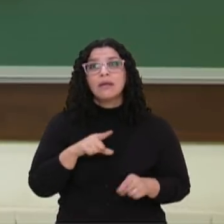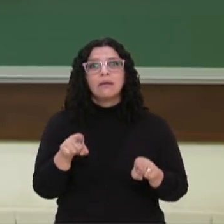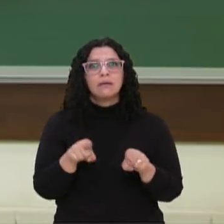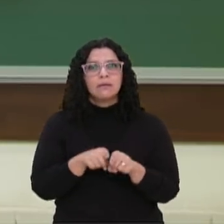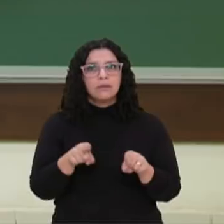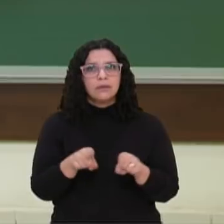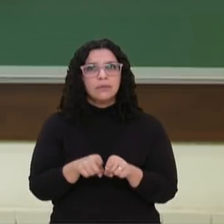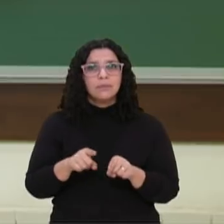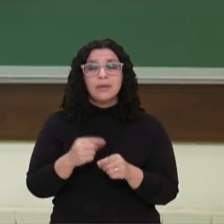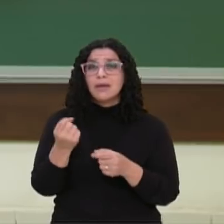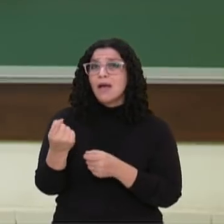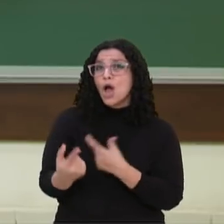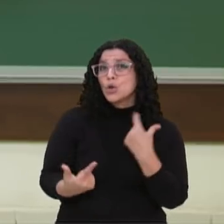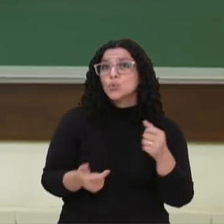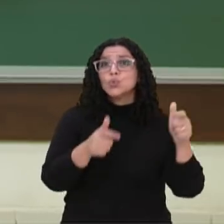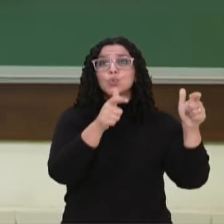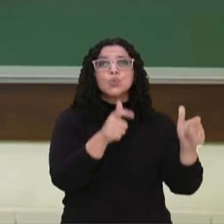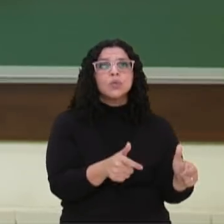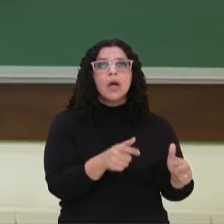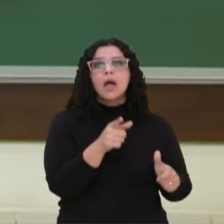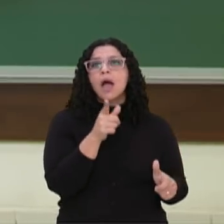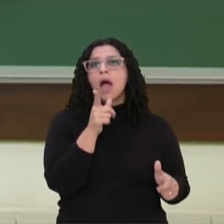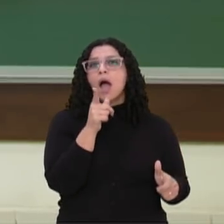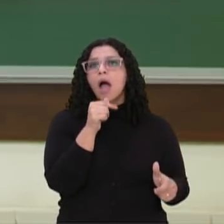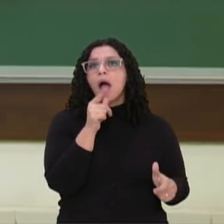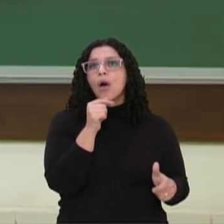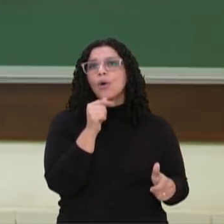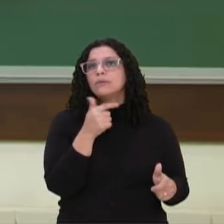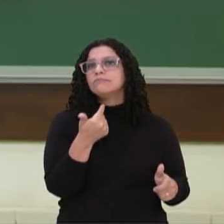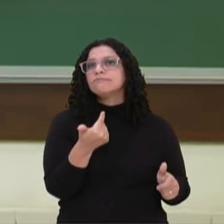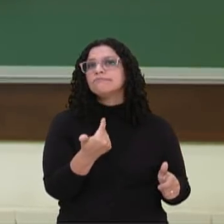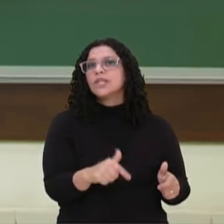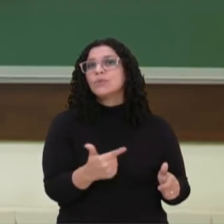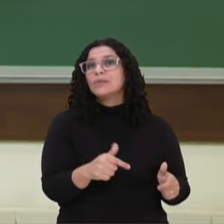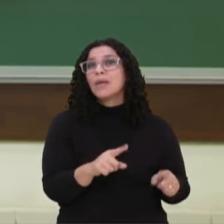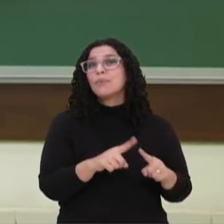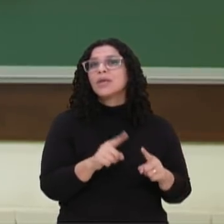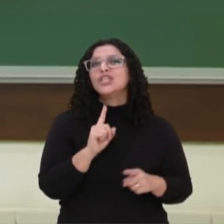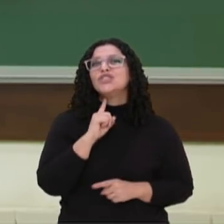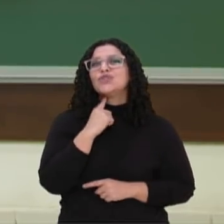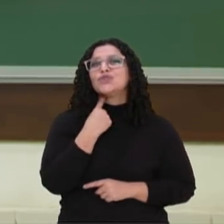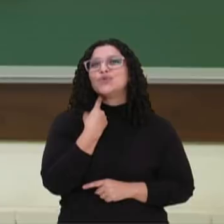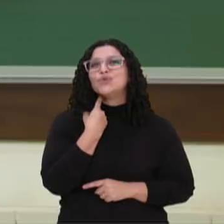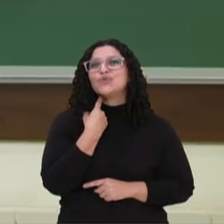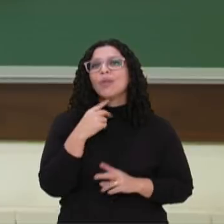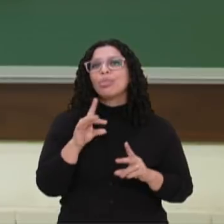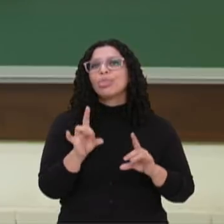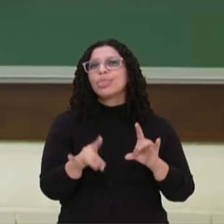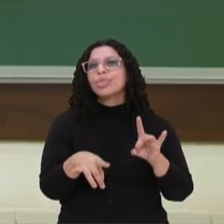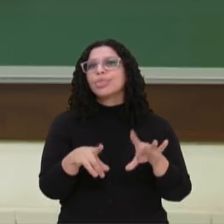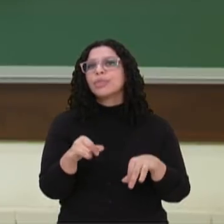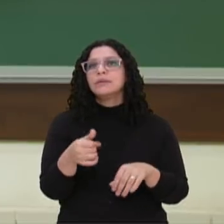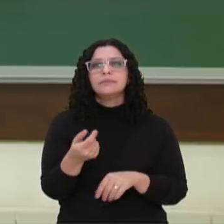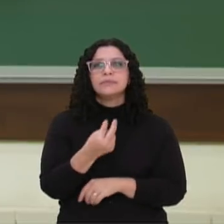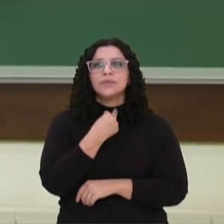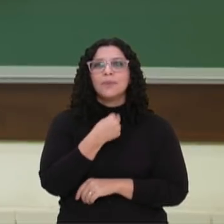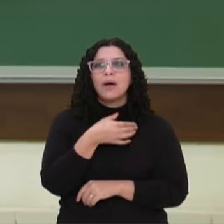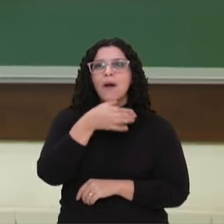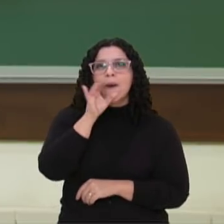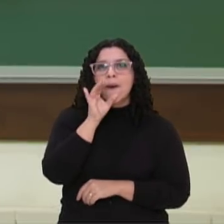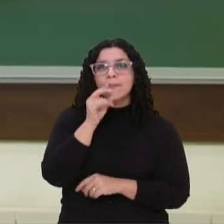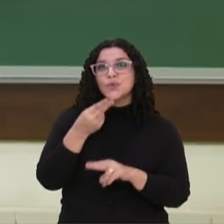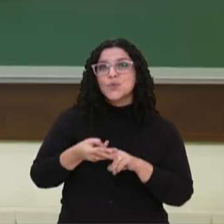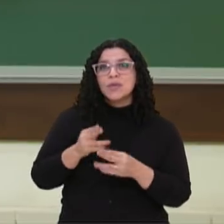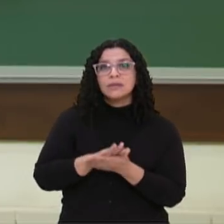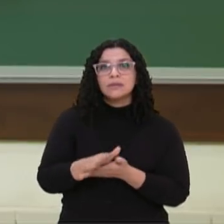ainda alguns lugares que as águas estão contaminadas, ou seja, não é de consumo. Então, o